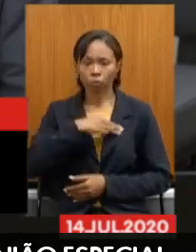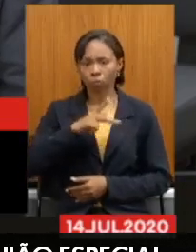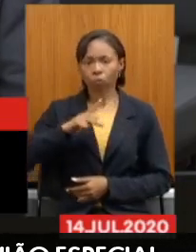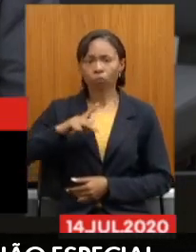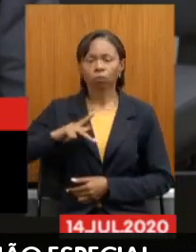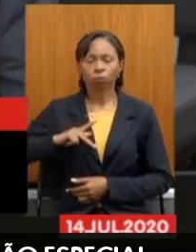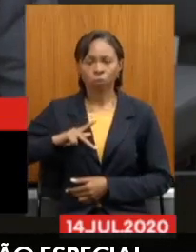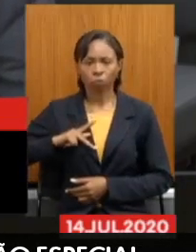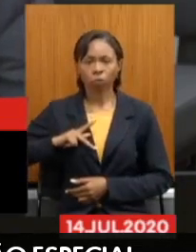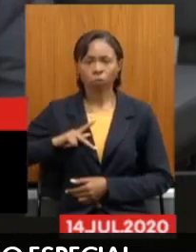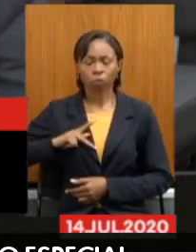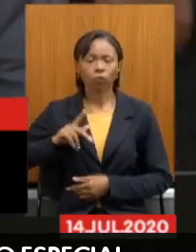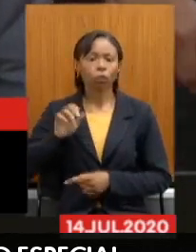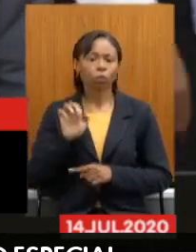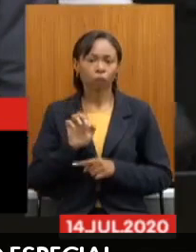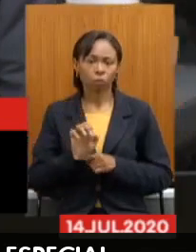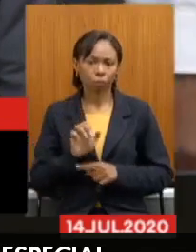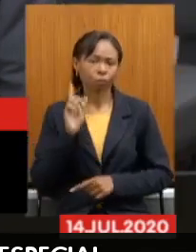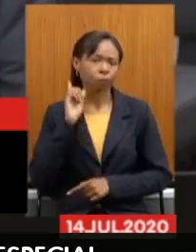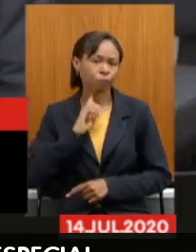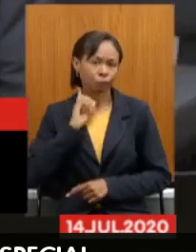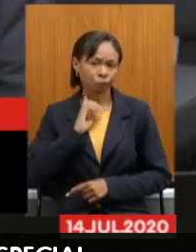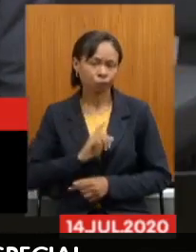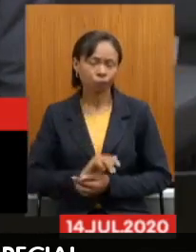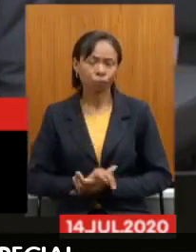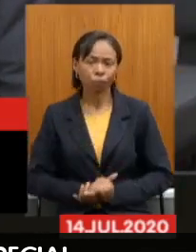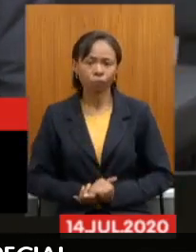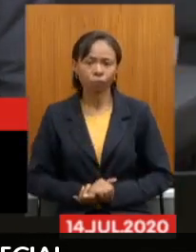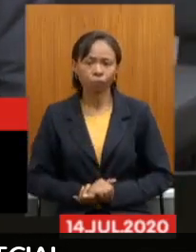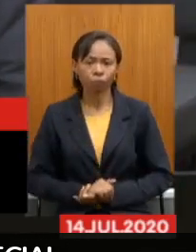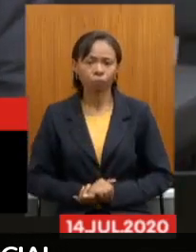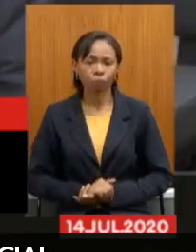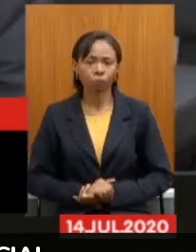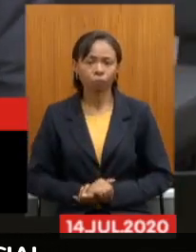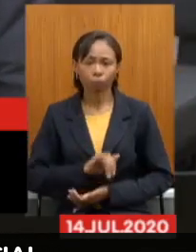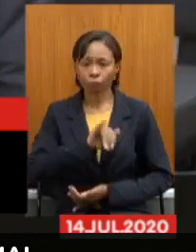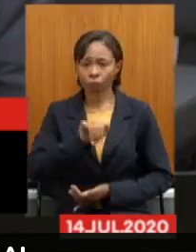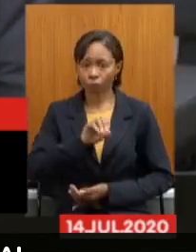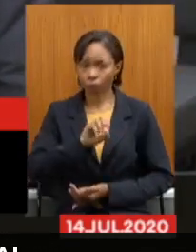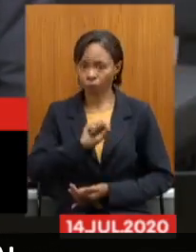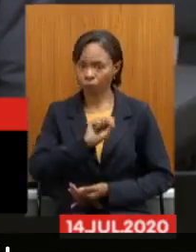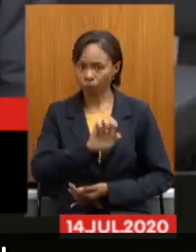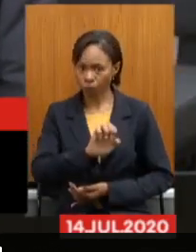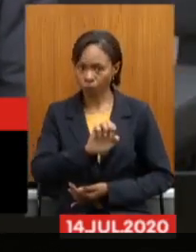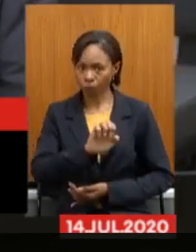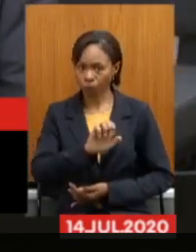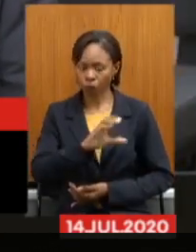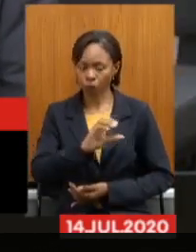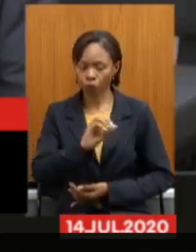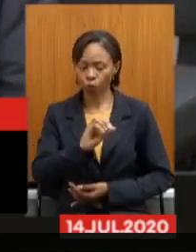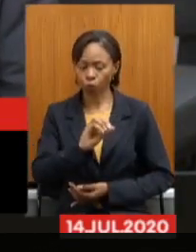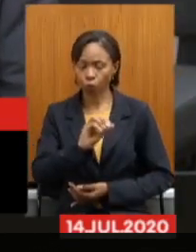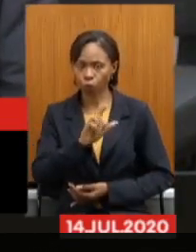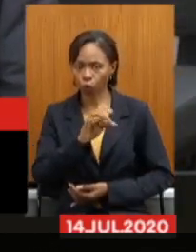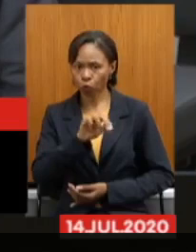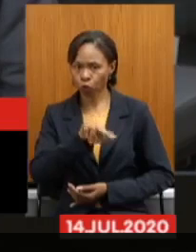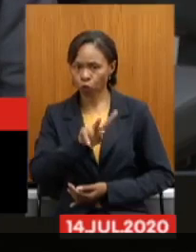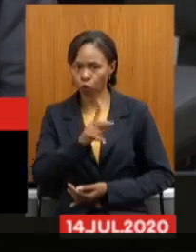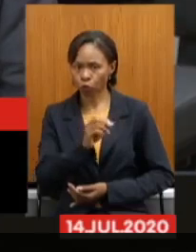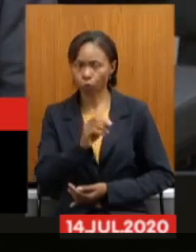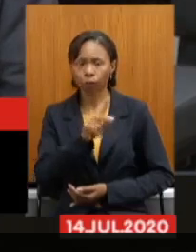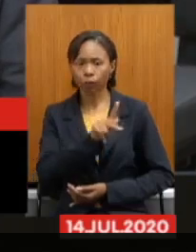Público do Estado de Minas Gerais, José Alberto Coutinho, presidente do Sindicato